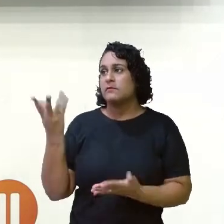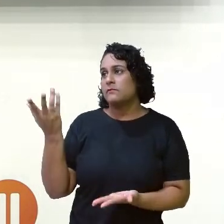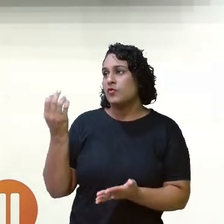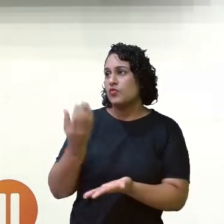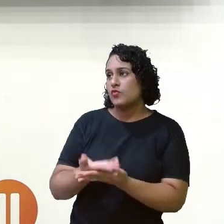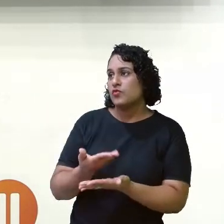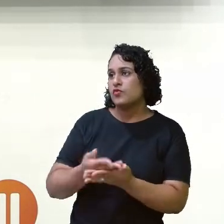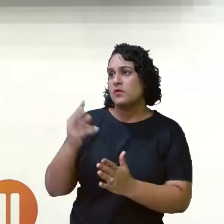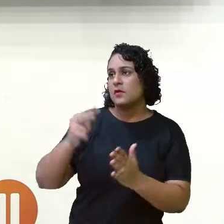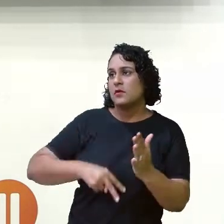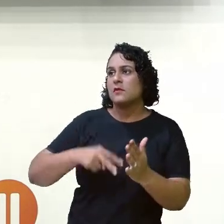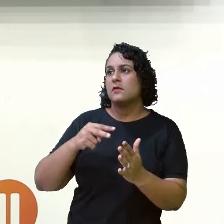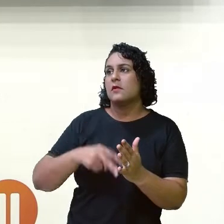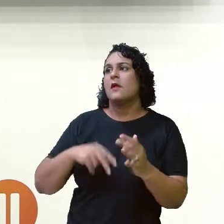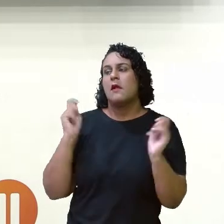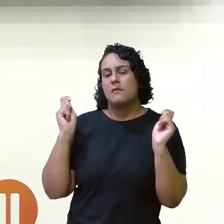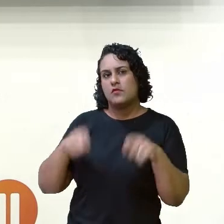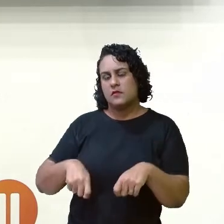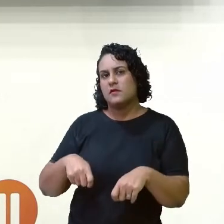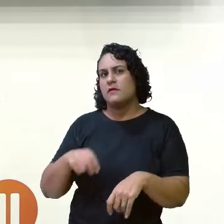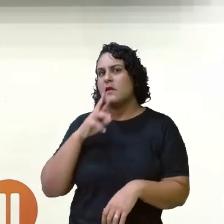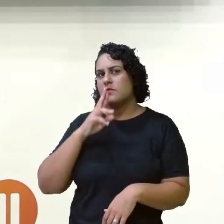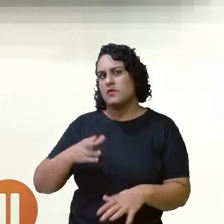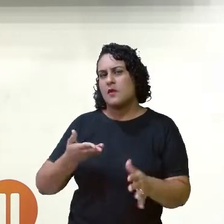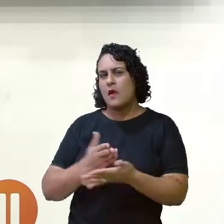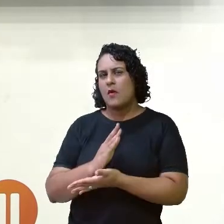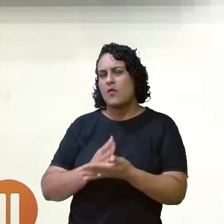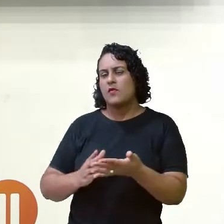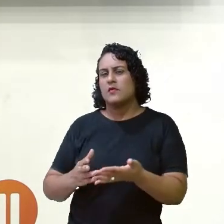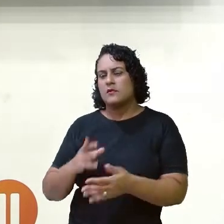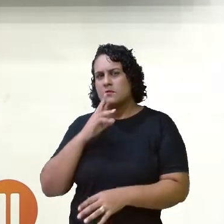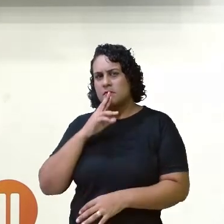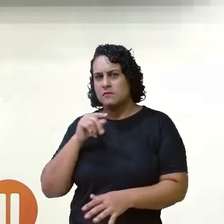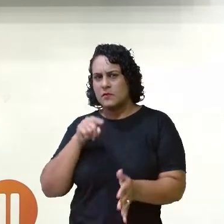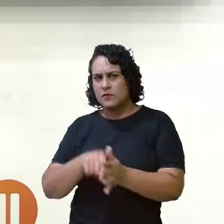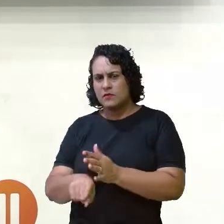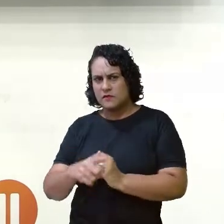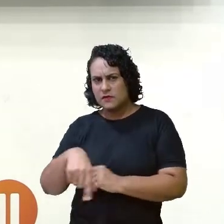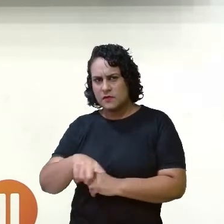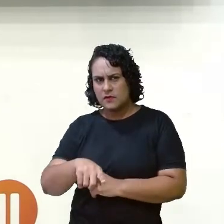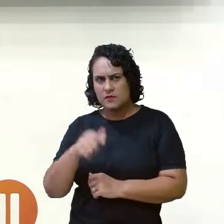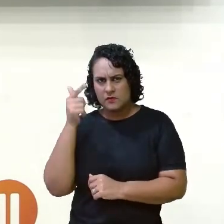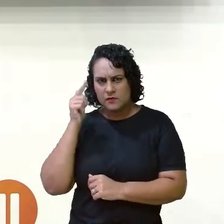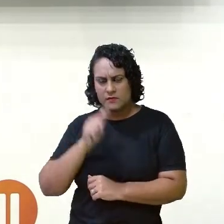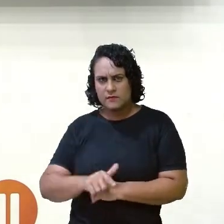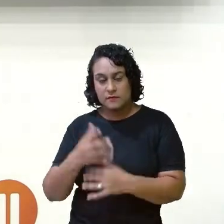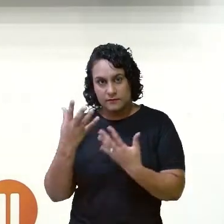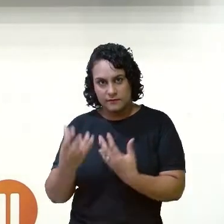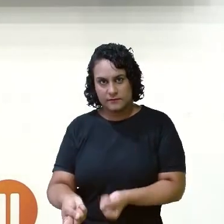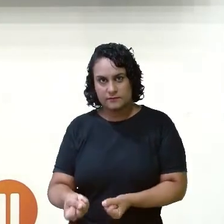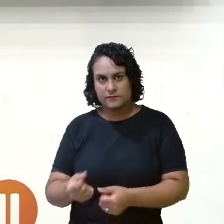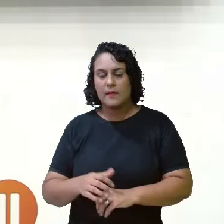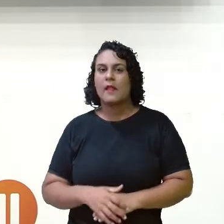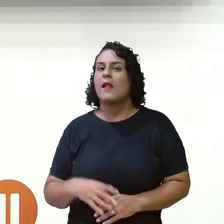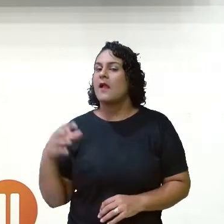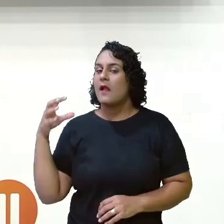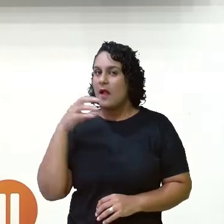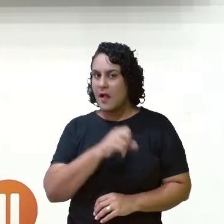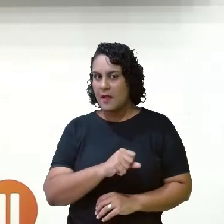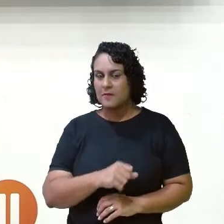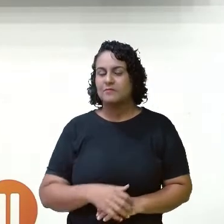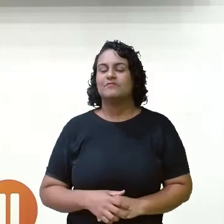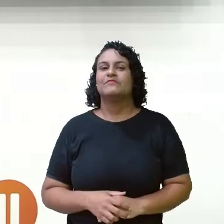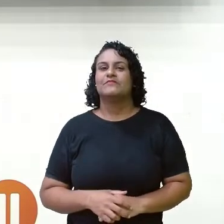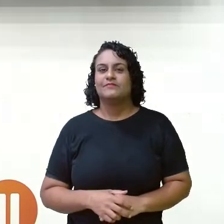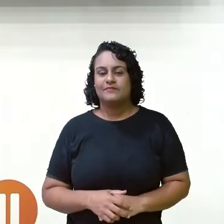é possível responder algumas questões? Você consegue? Vamos embora responder